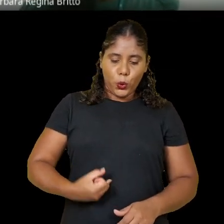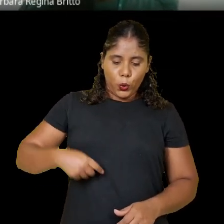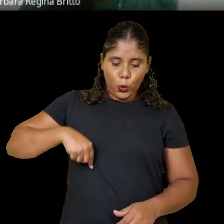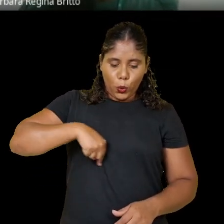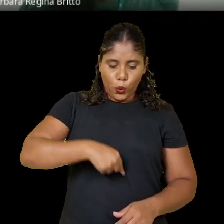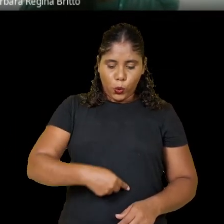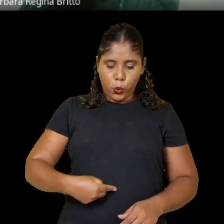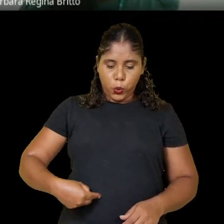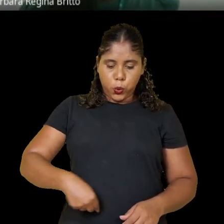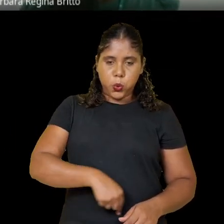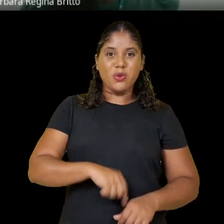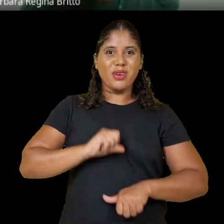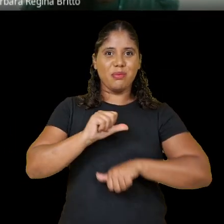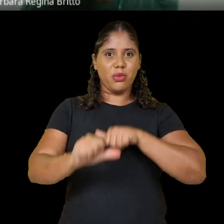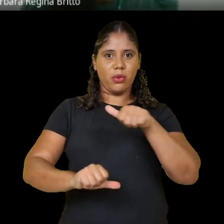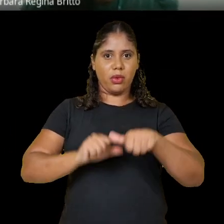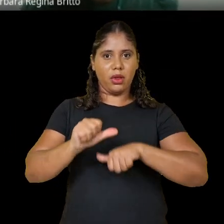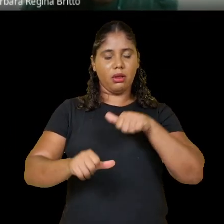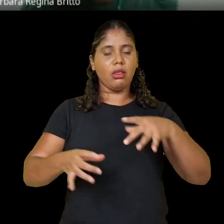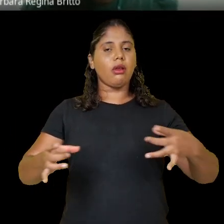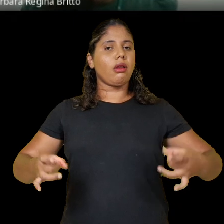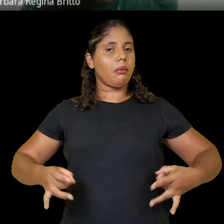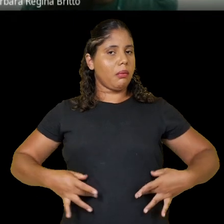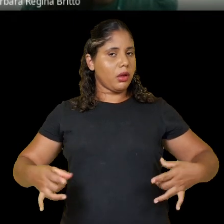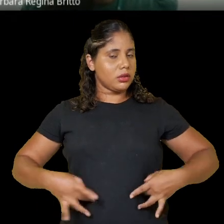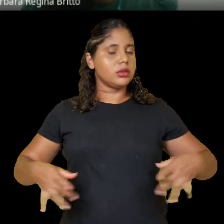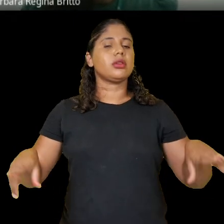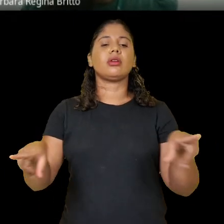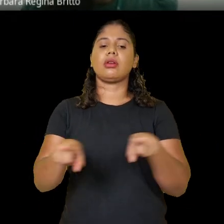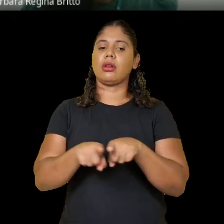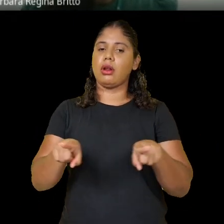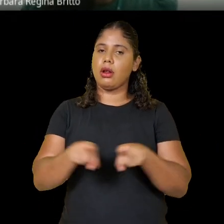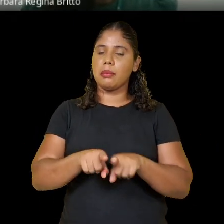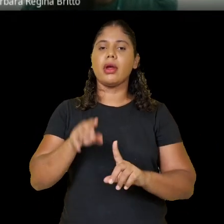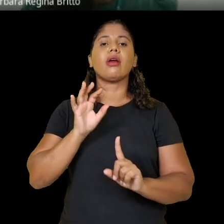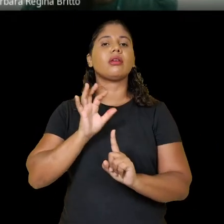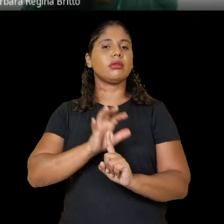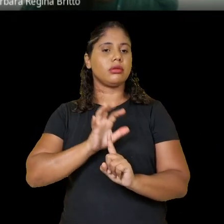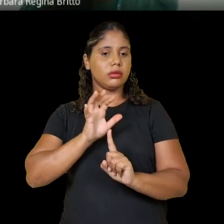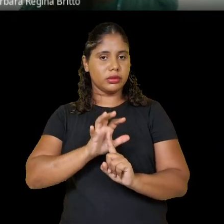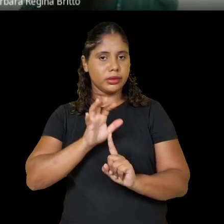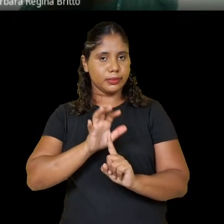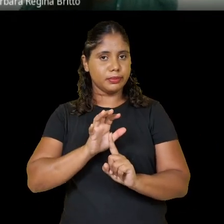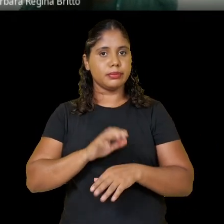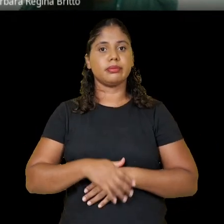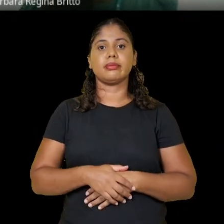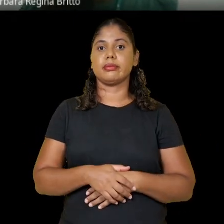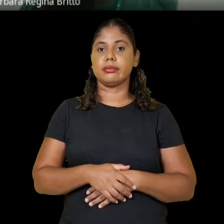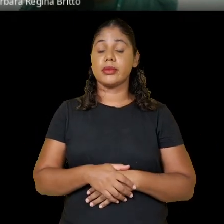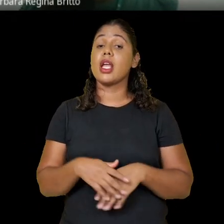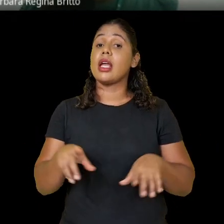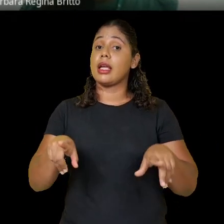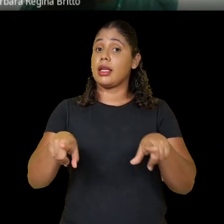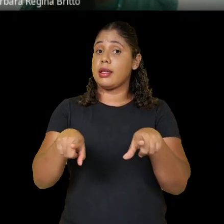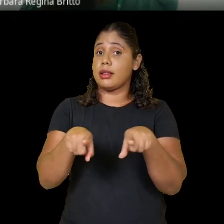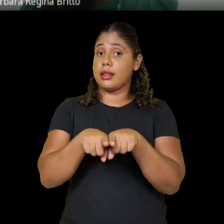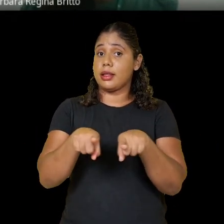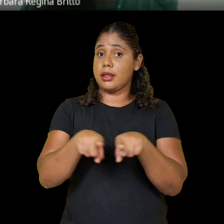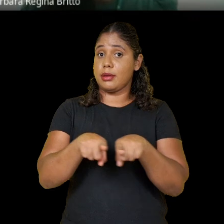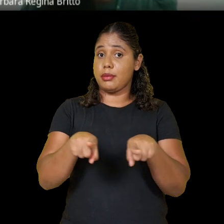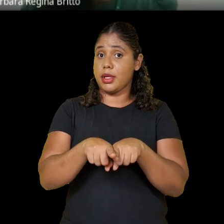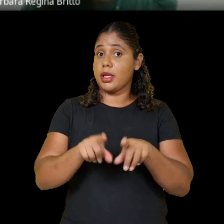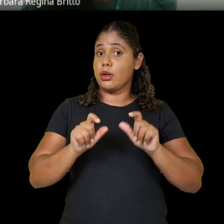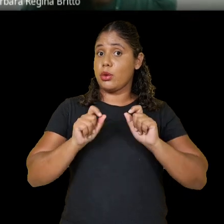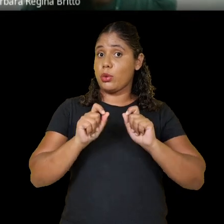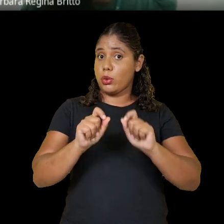gastrointestinais, a progesterona também vai atuar muito aqui, né? Mas também